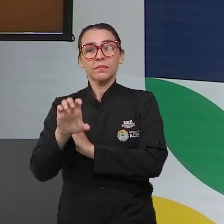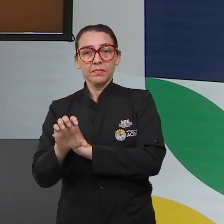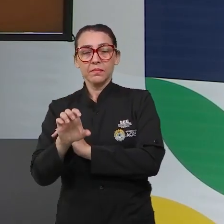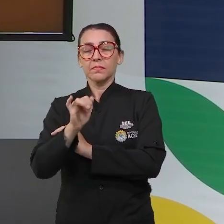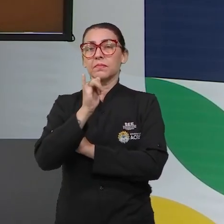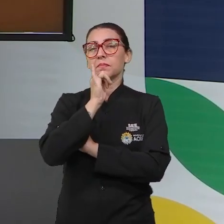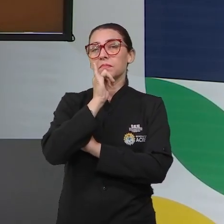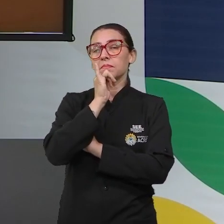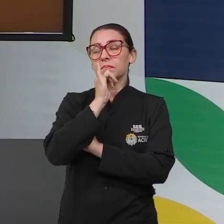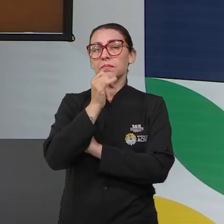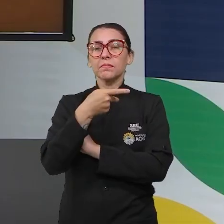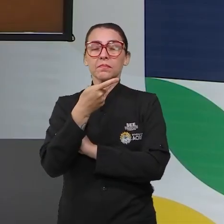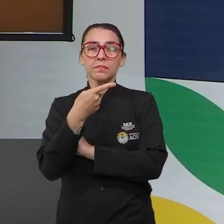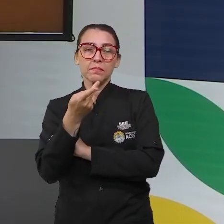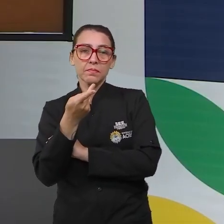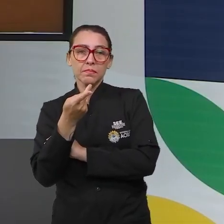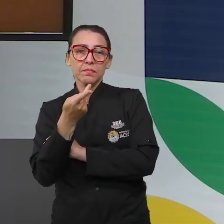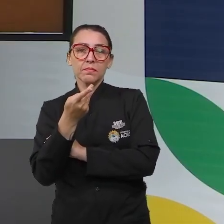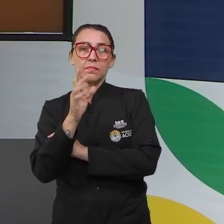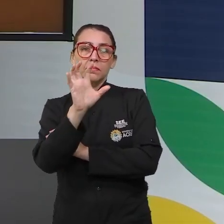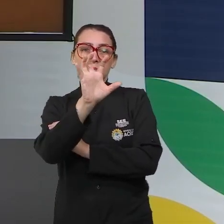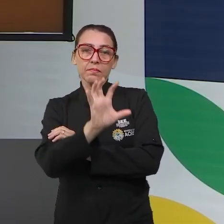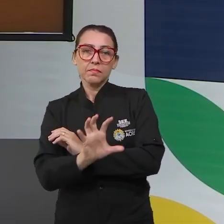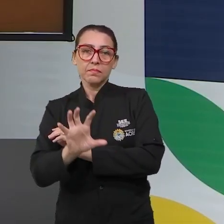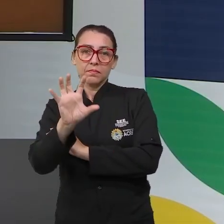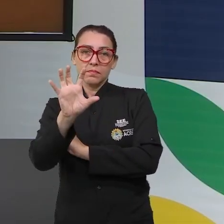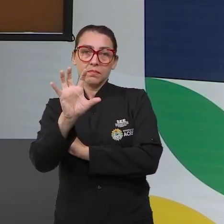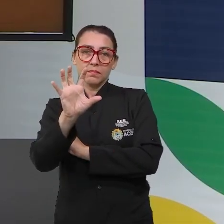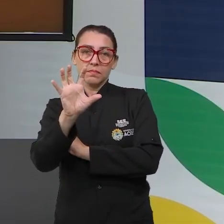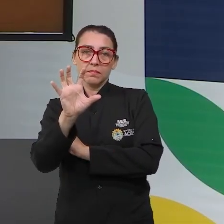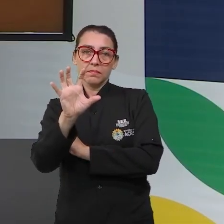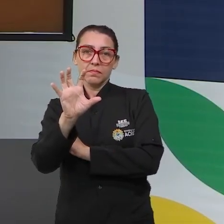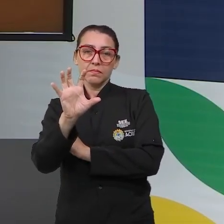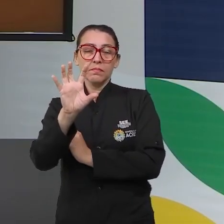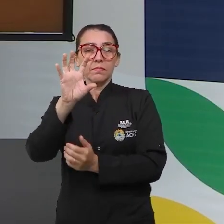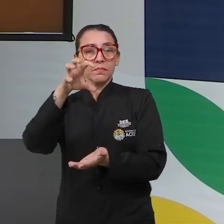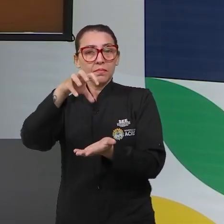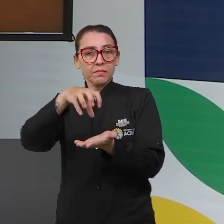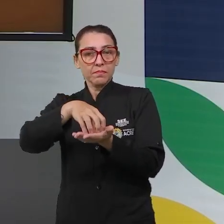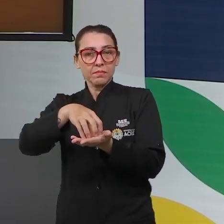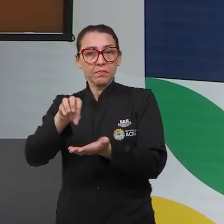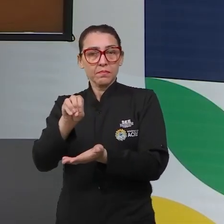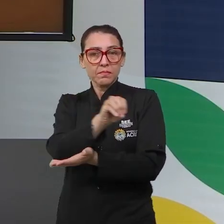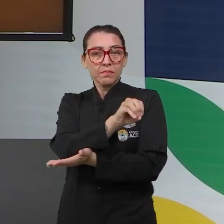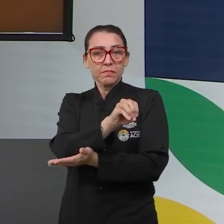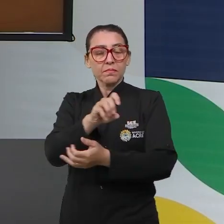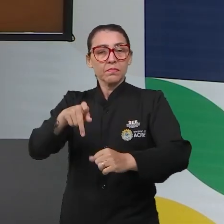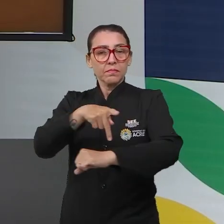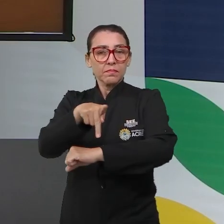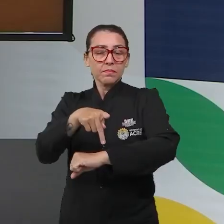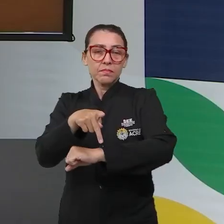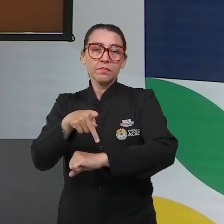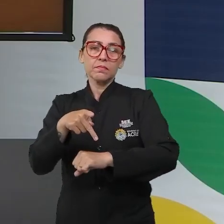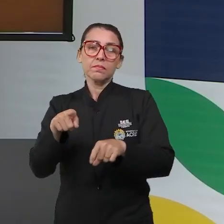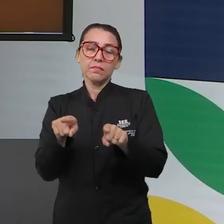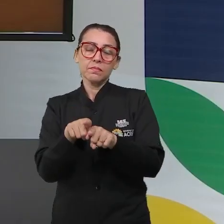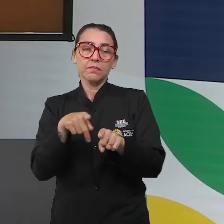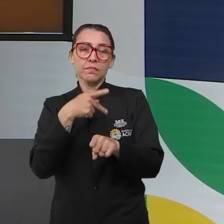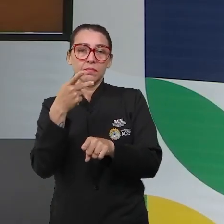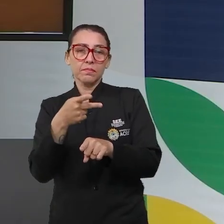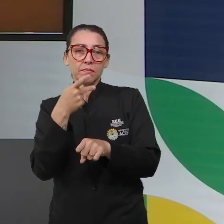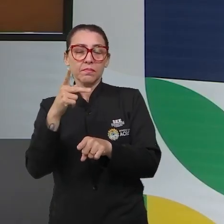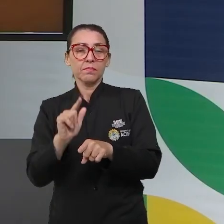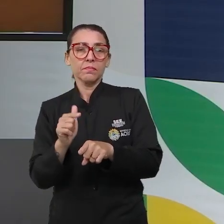por exemplo, nós estamos falando da região centro-oeste do país, estamos falando também